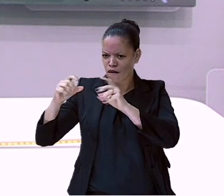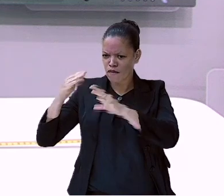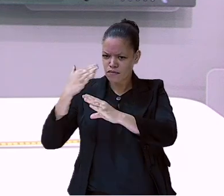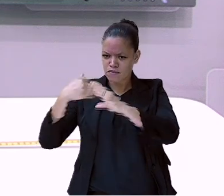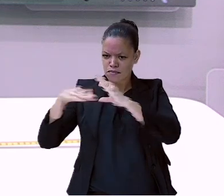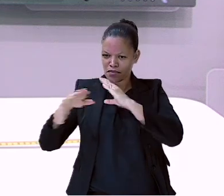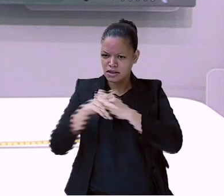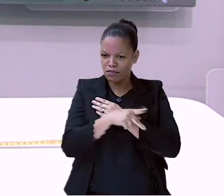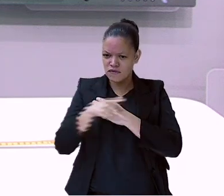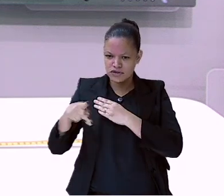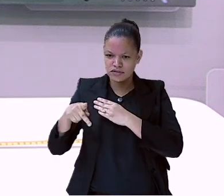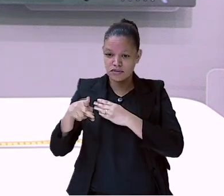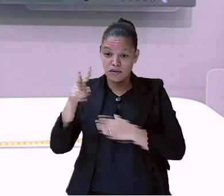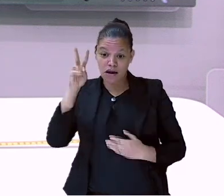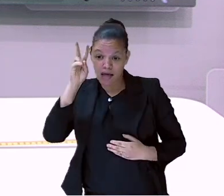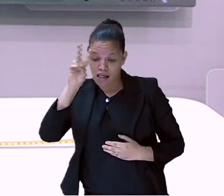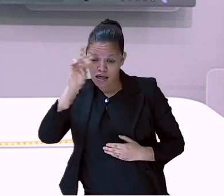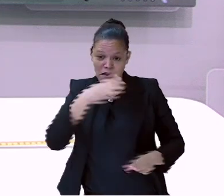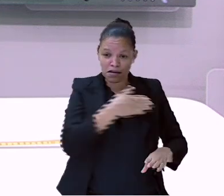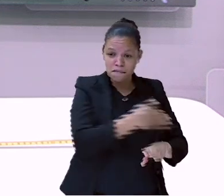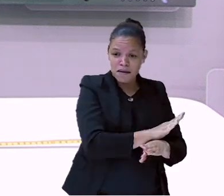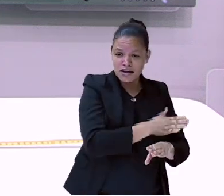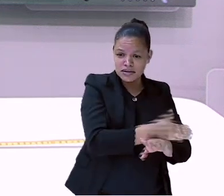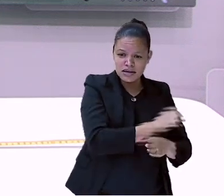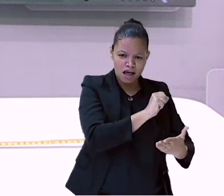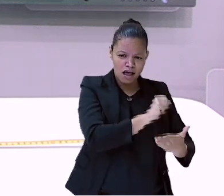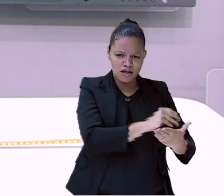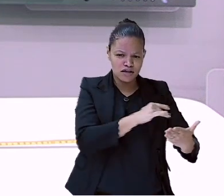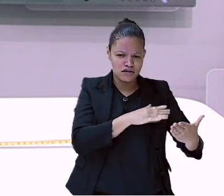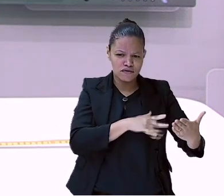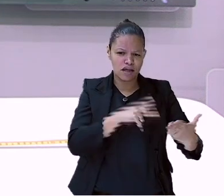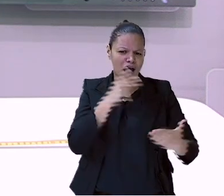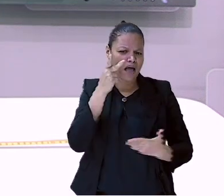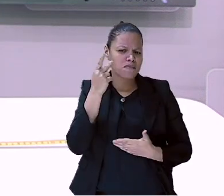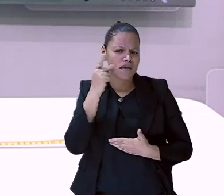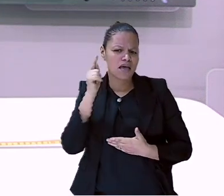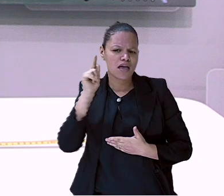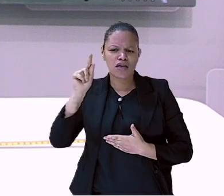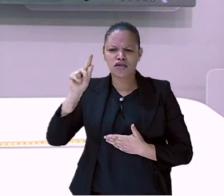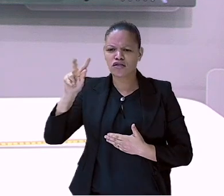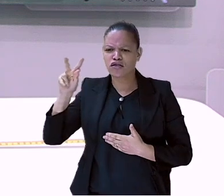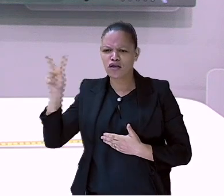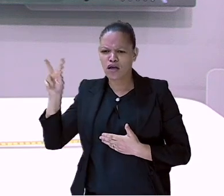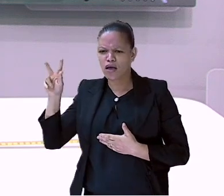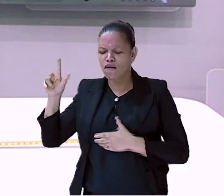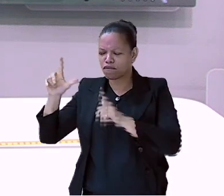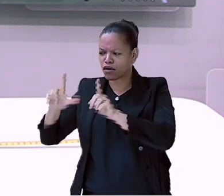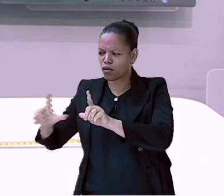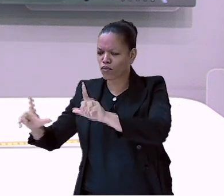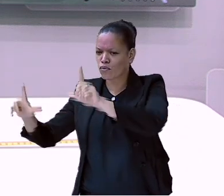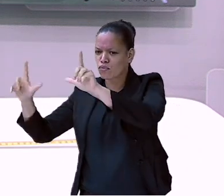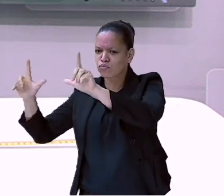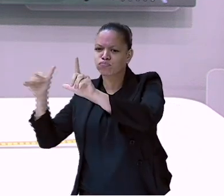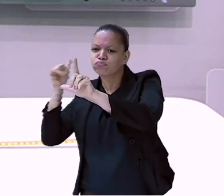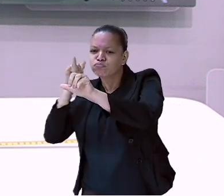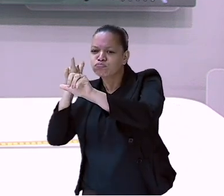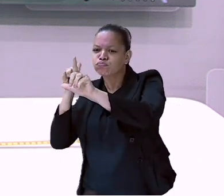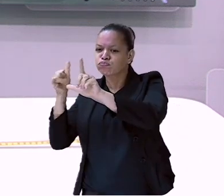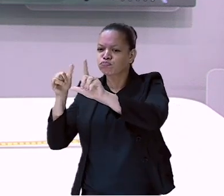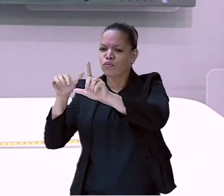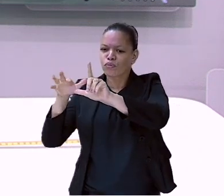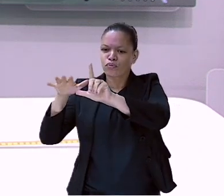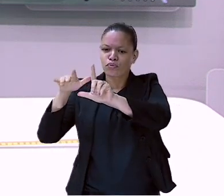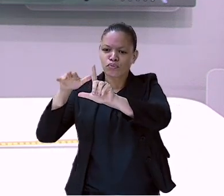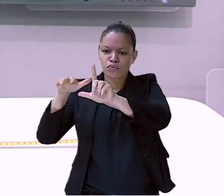nossas atividades SMED GV, lá na plataforma SMED GV, aponte a câmera do seu celular